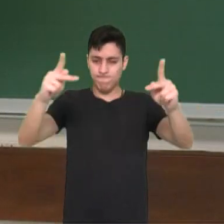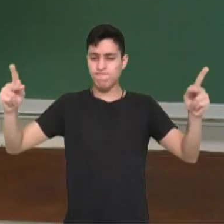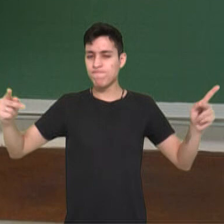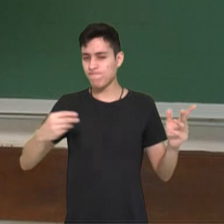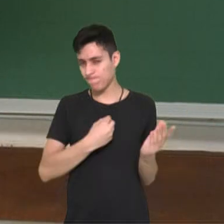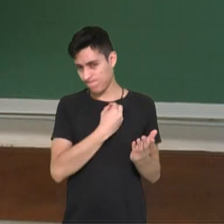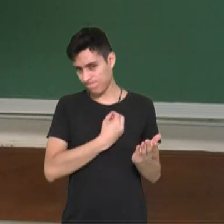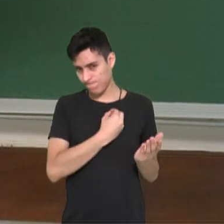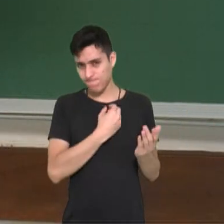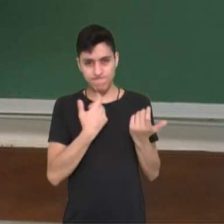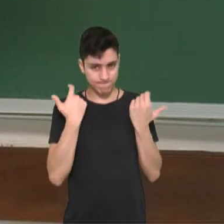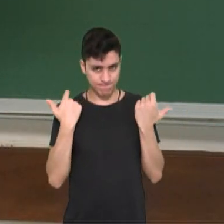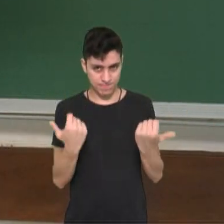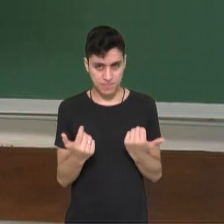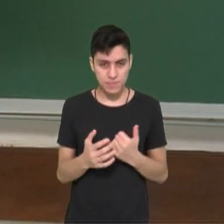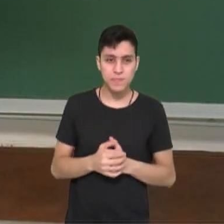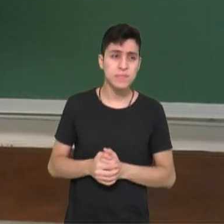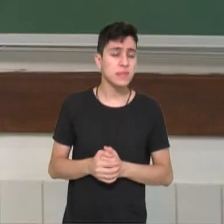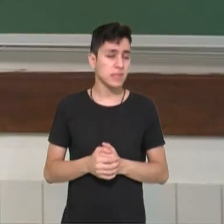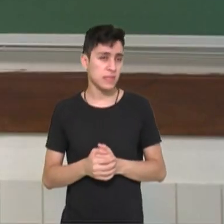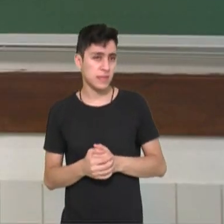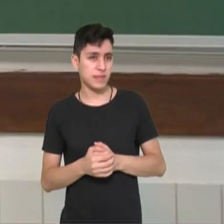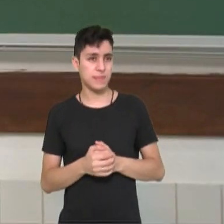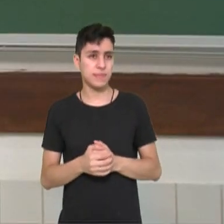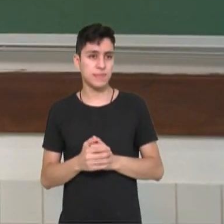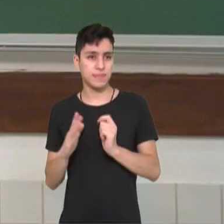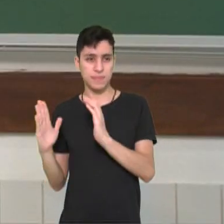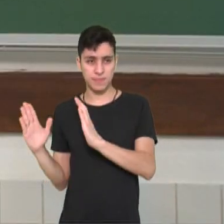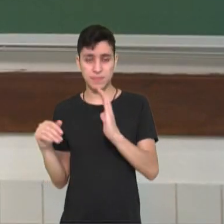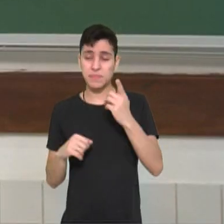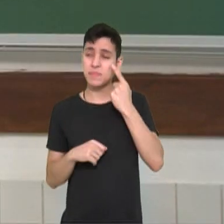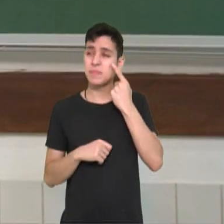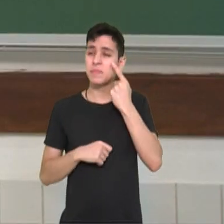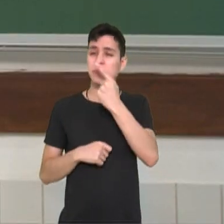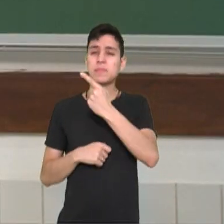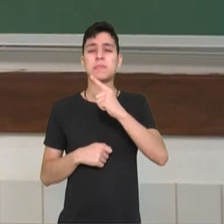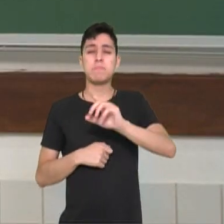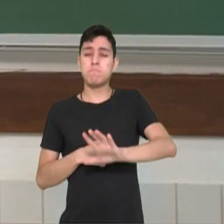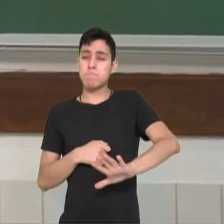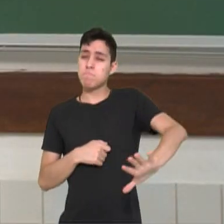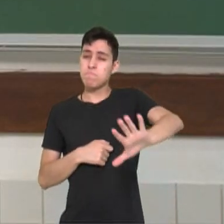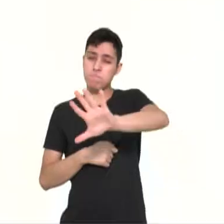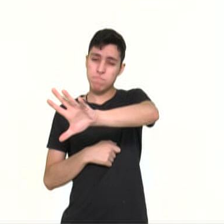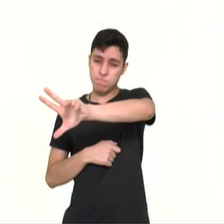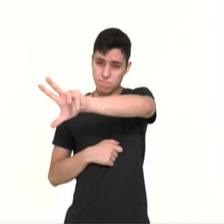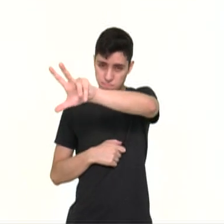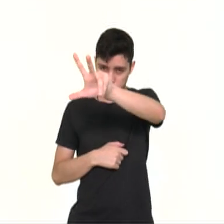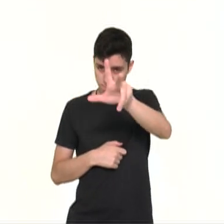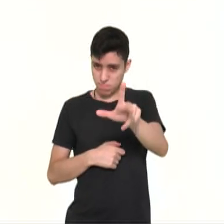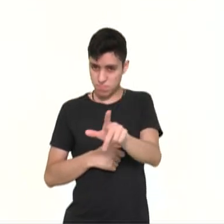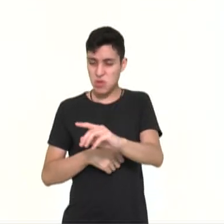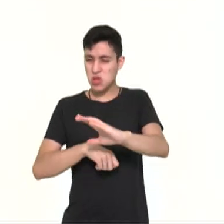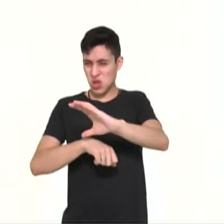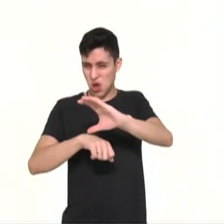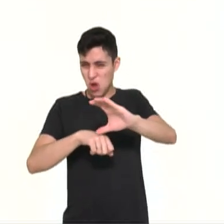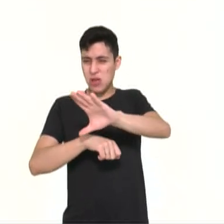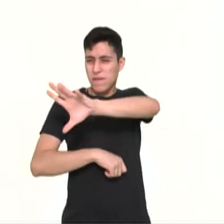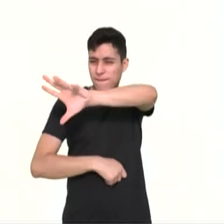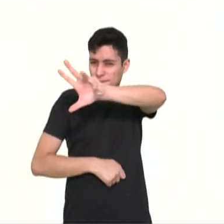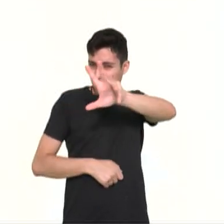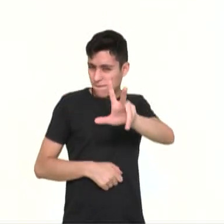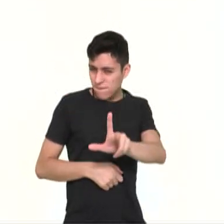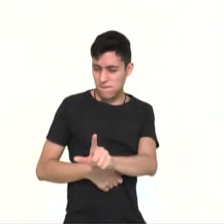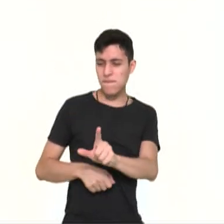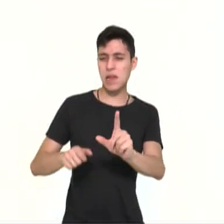nesse período. Bom, né? Aqui nós temos o continente africano, né? Imenso